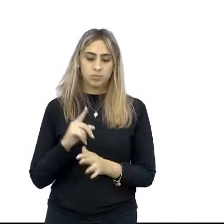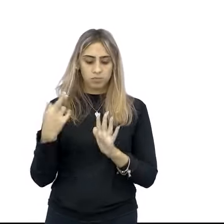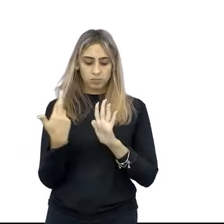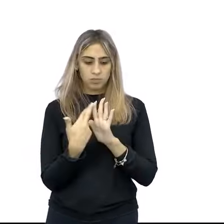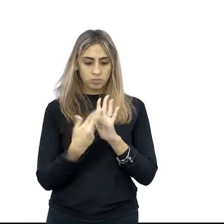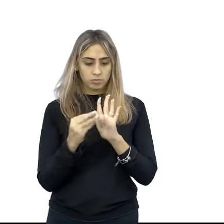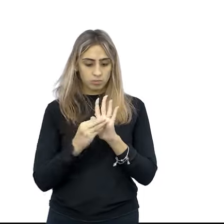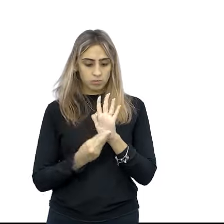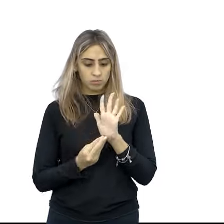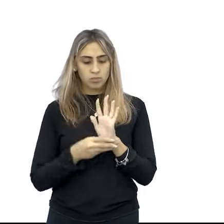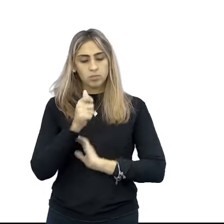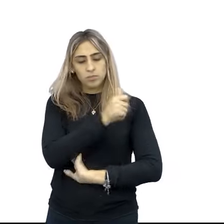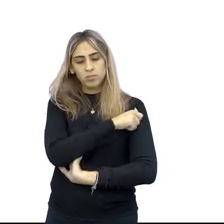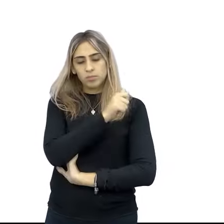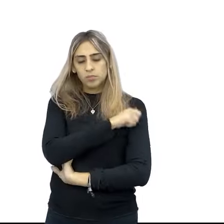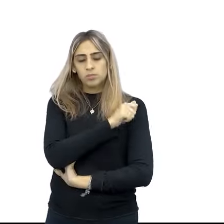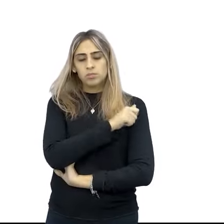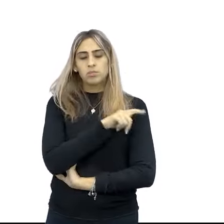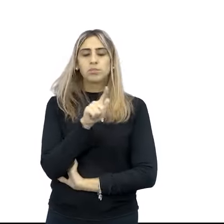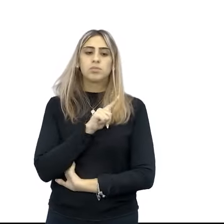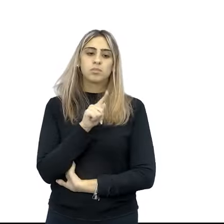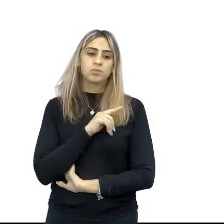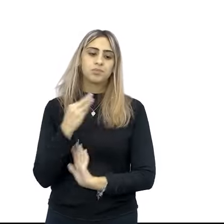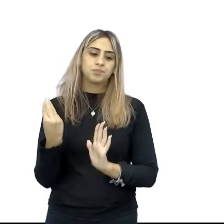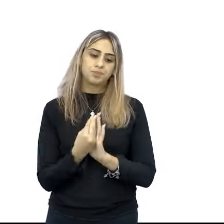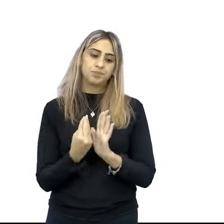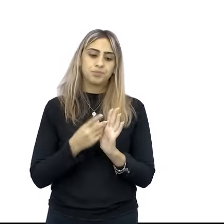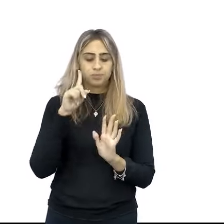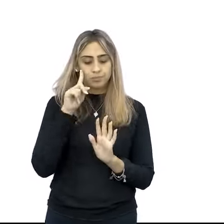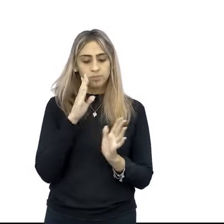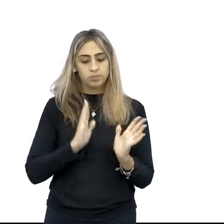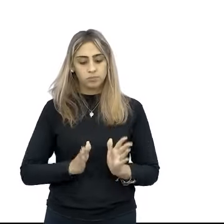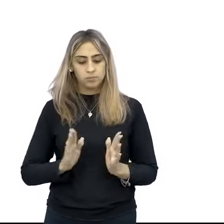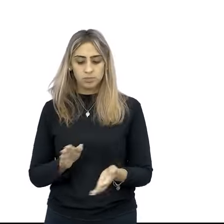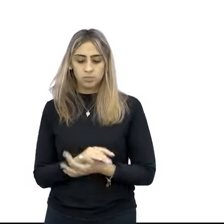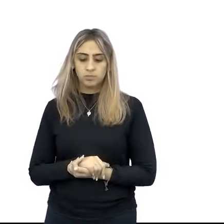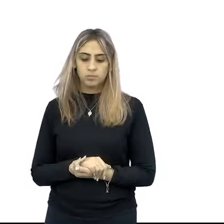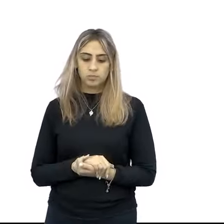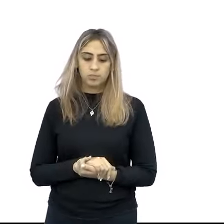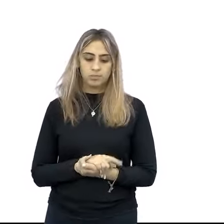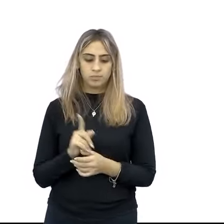que os estudantes trazem no dia a dia, né,